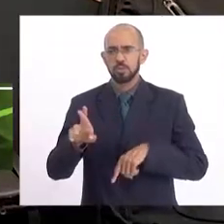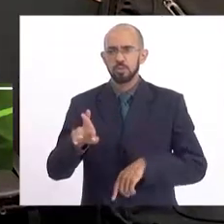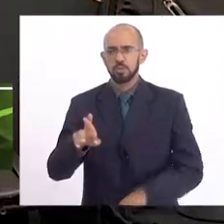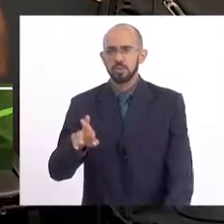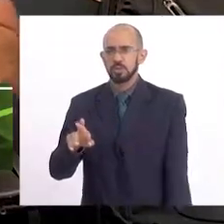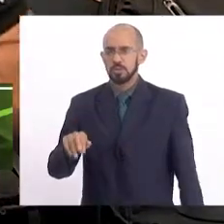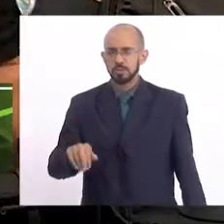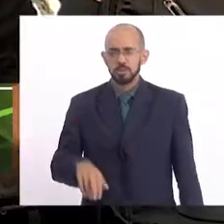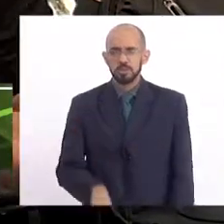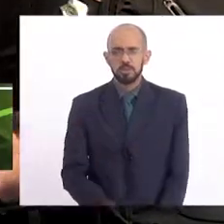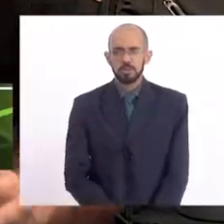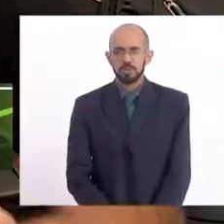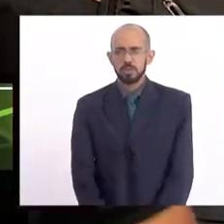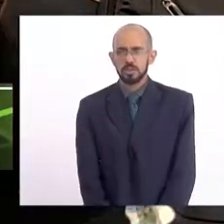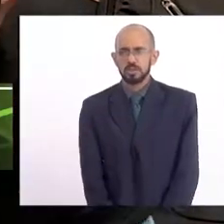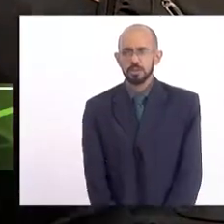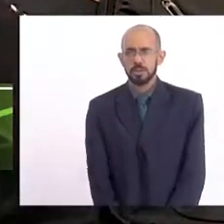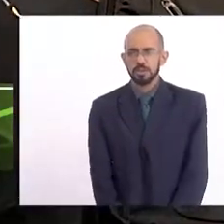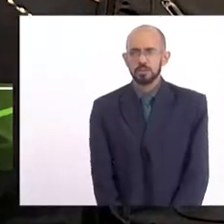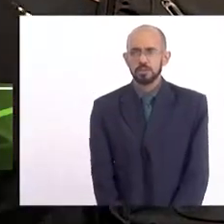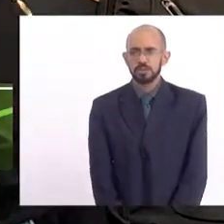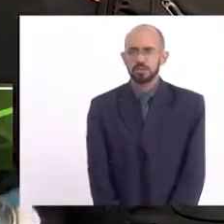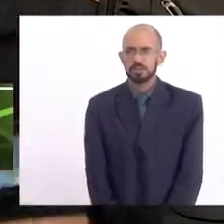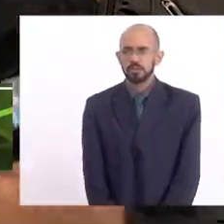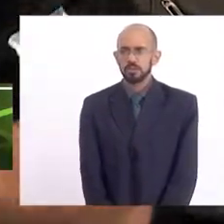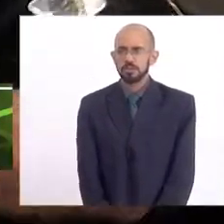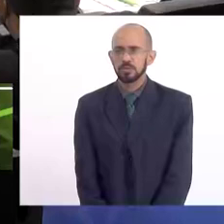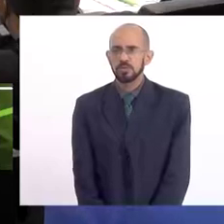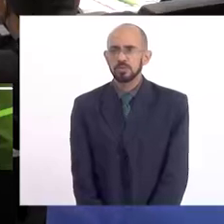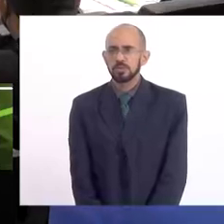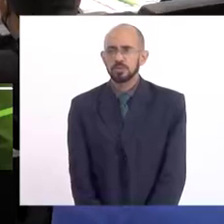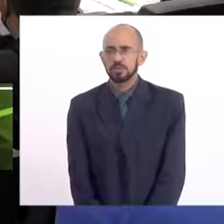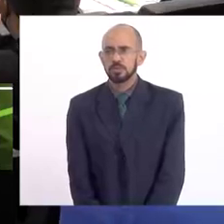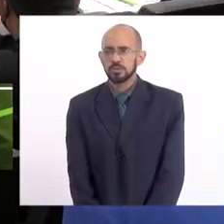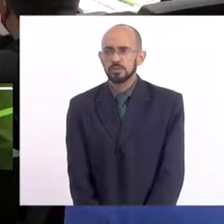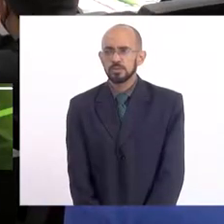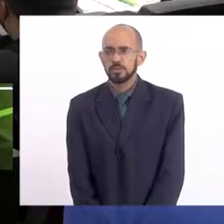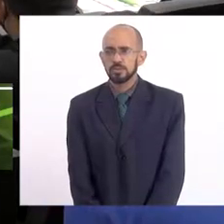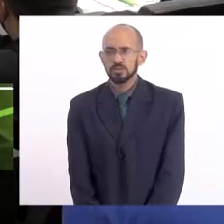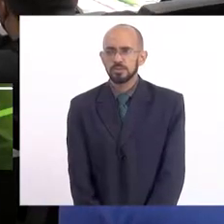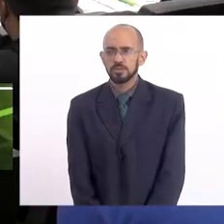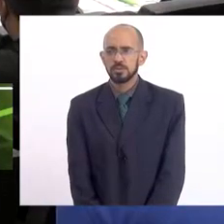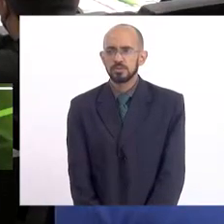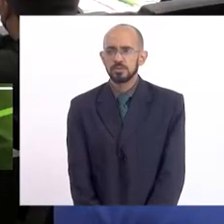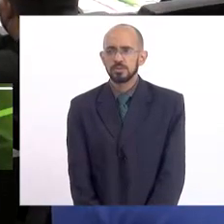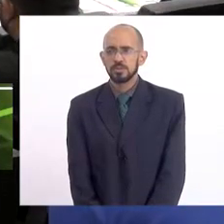diligente. Vou me levantar aqui para que possa falar para todos ouvirem.